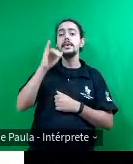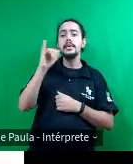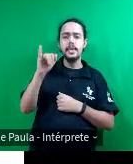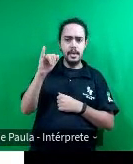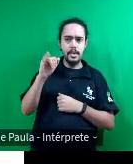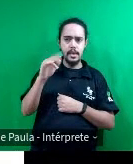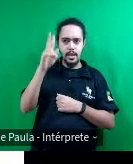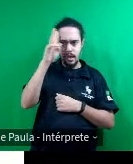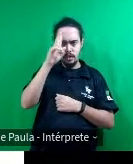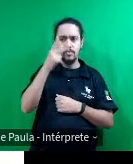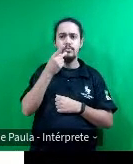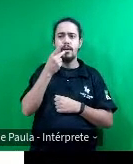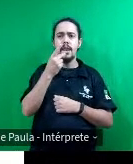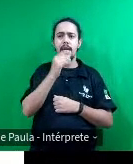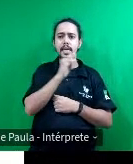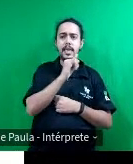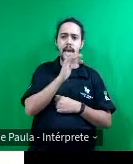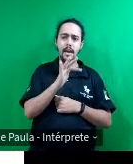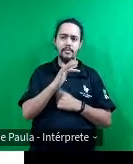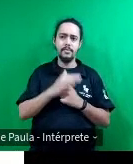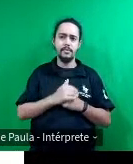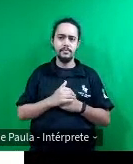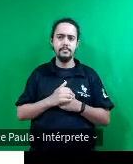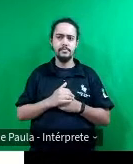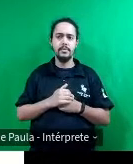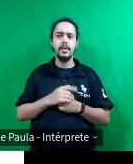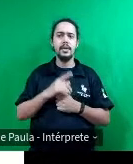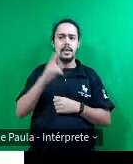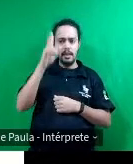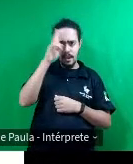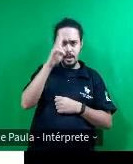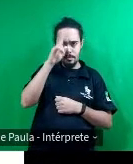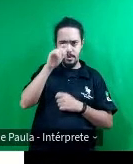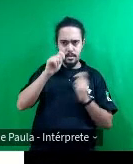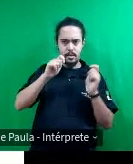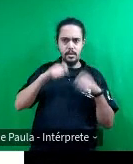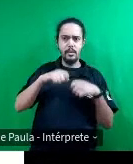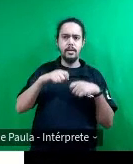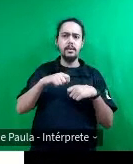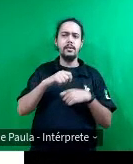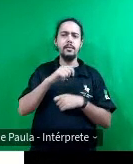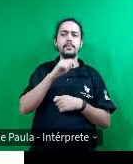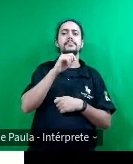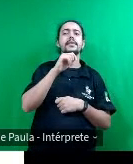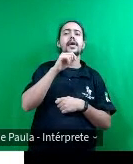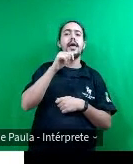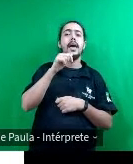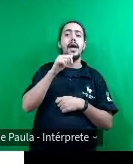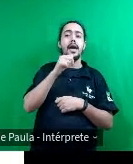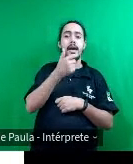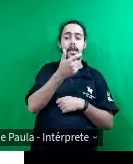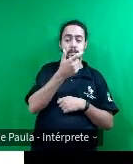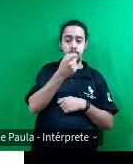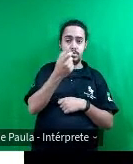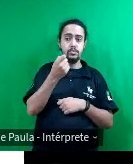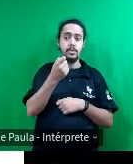F aqui, vai ser o V sobre o R, né? Se eu passar o R multiplicando, volta a primeira lei de Ohm aqui, V igual a